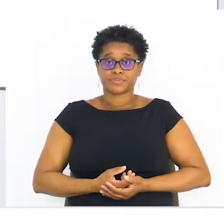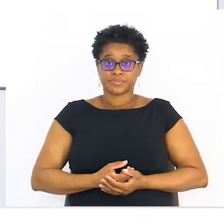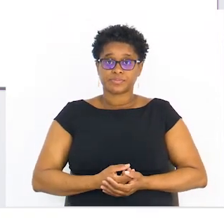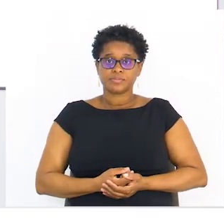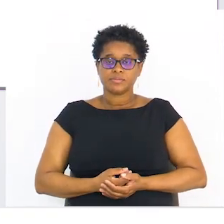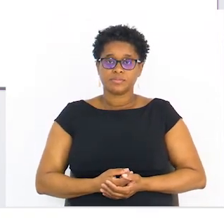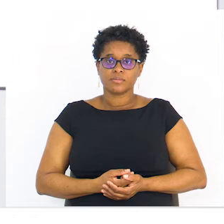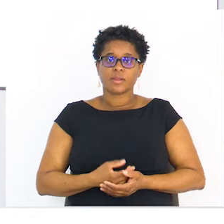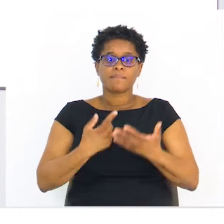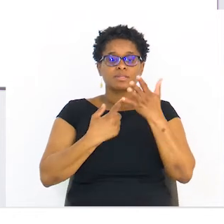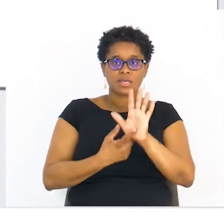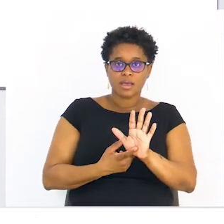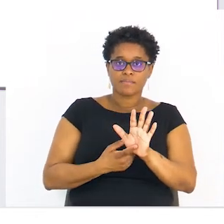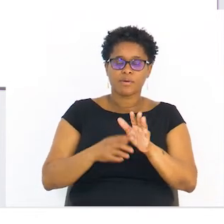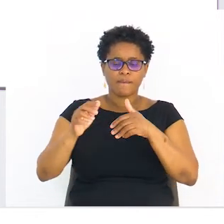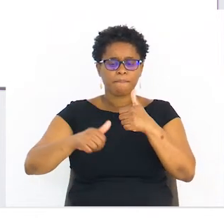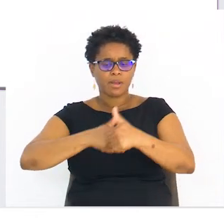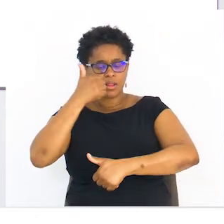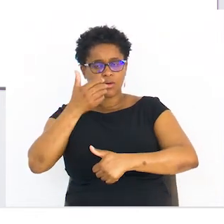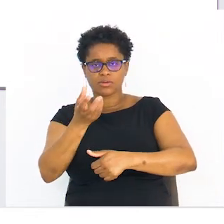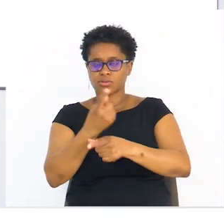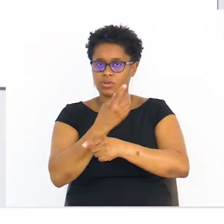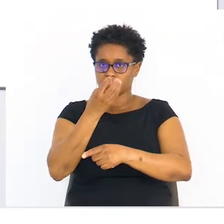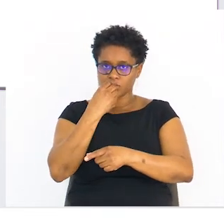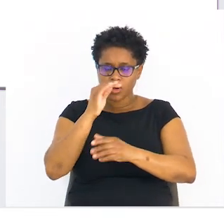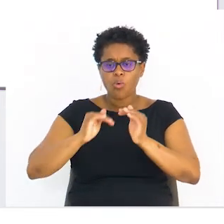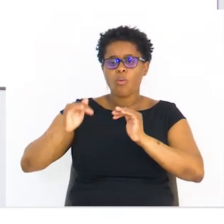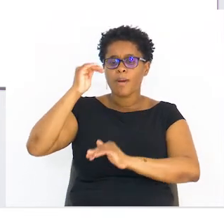como, por exemplo, melhor alimentação,